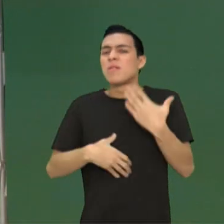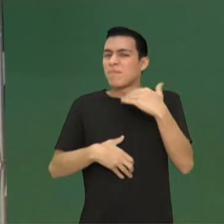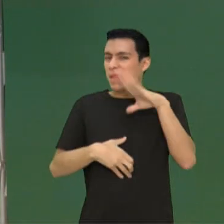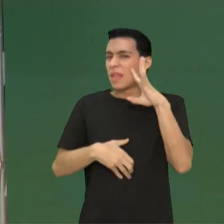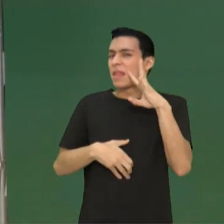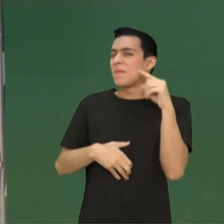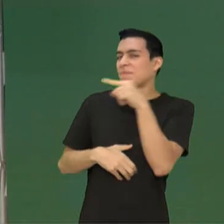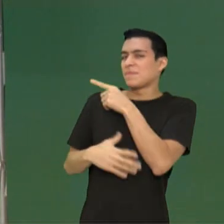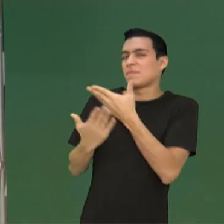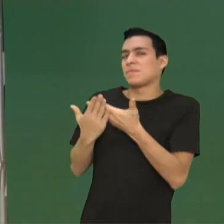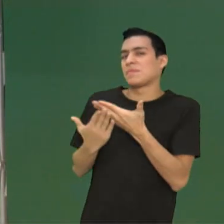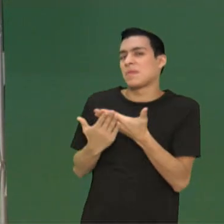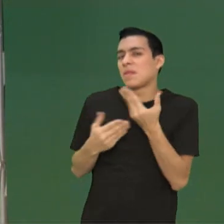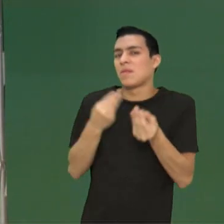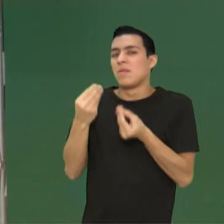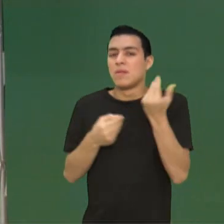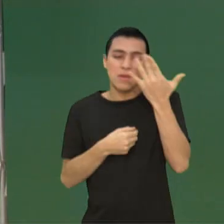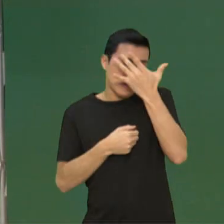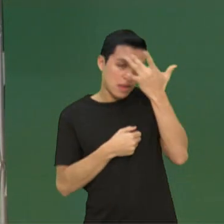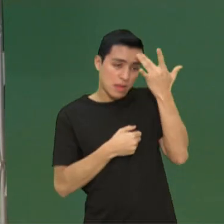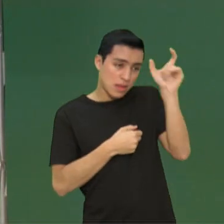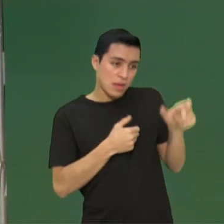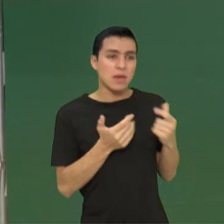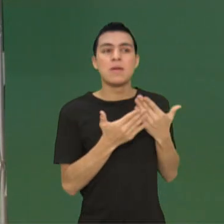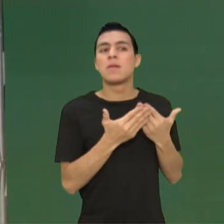parte. Estudante.